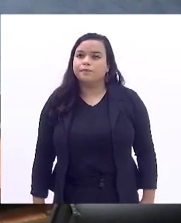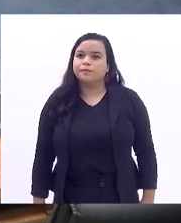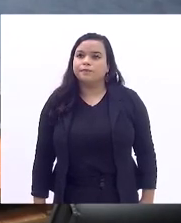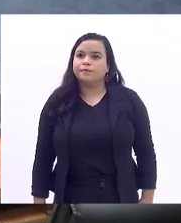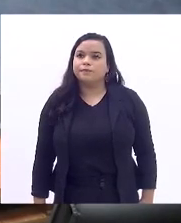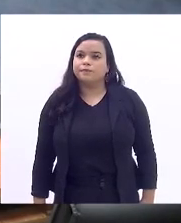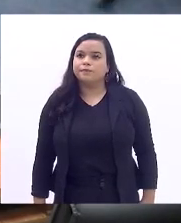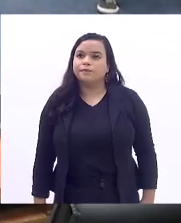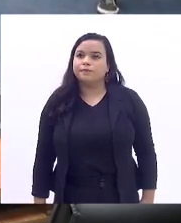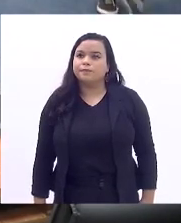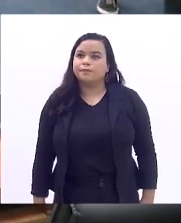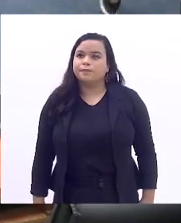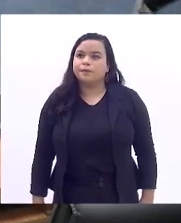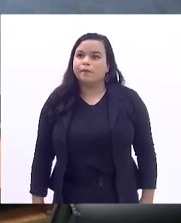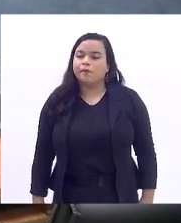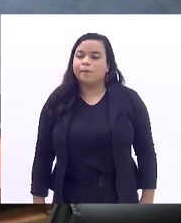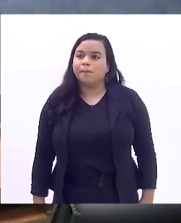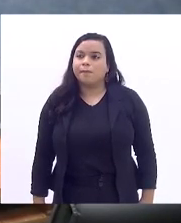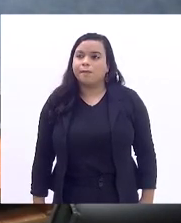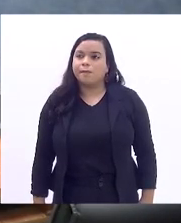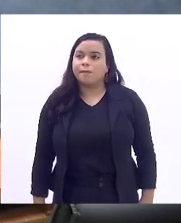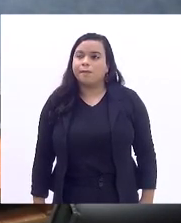e não